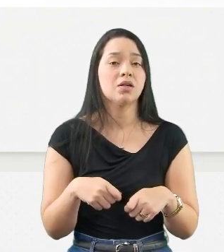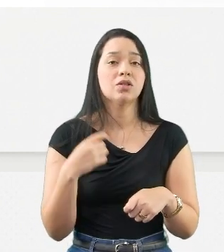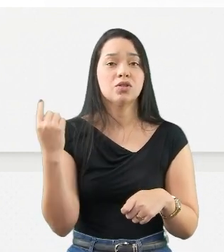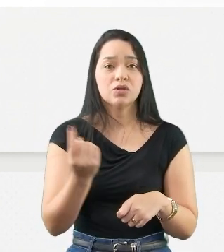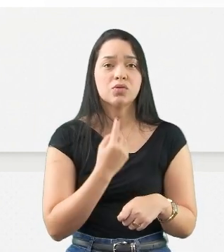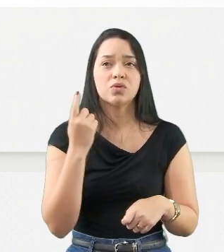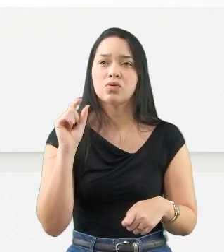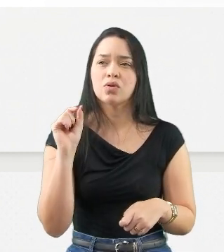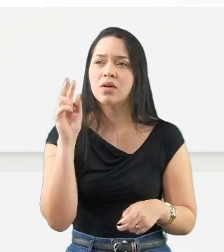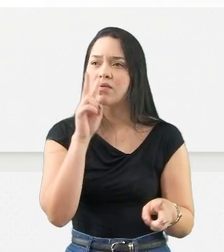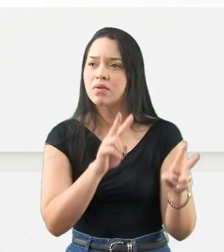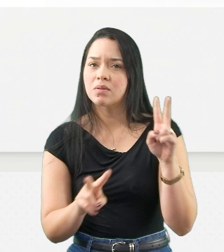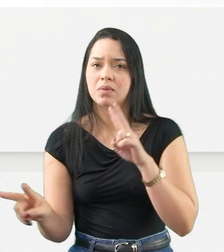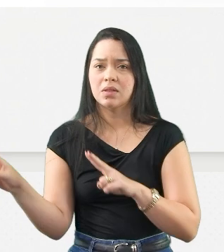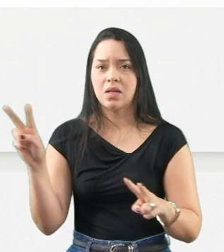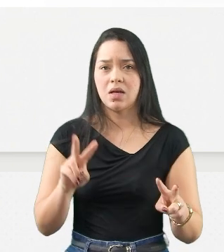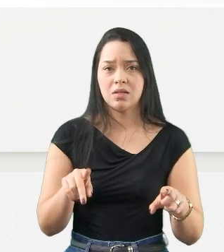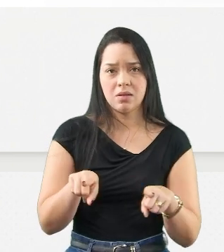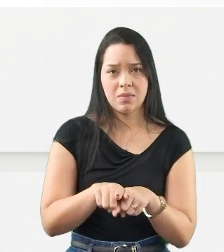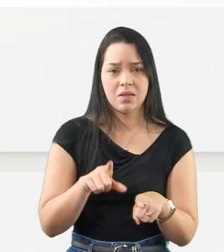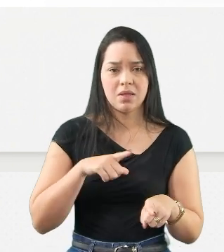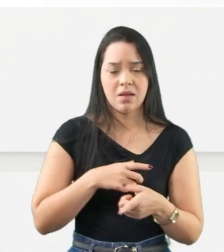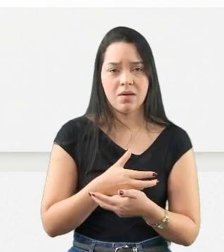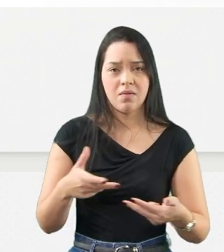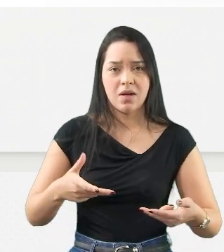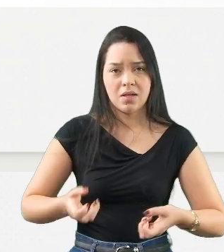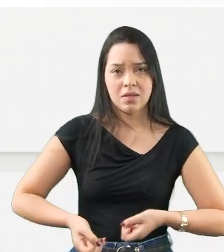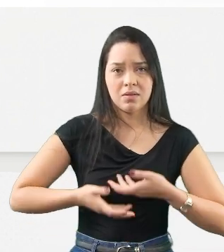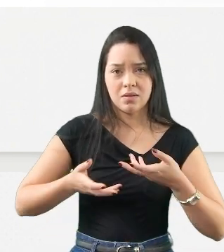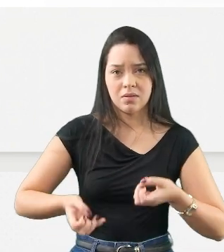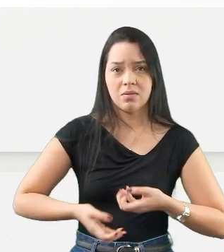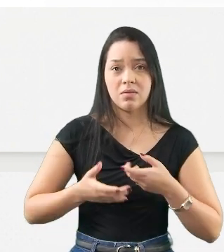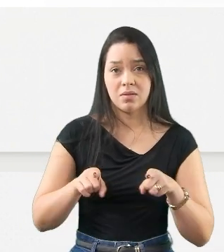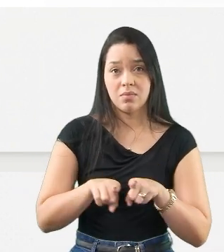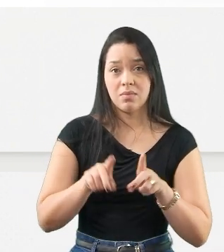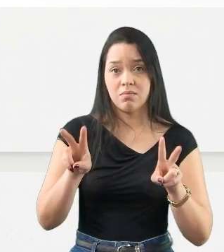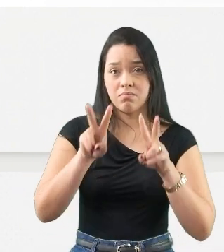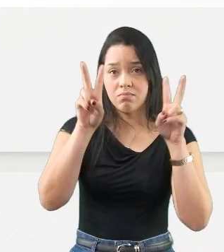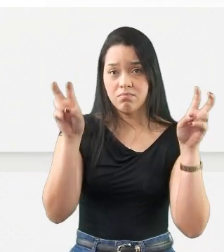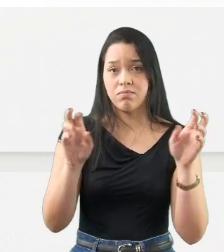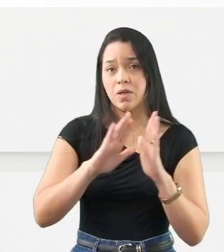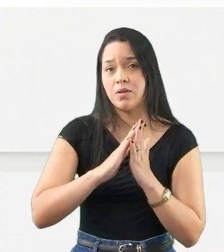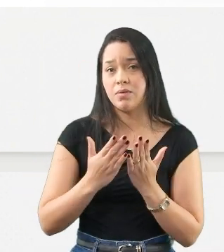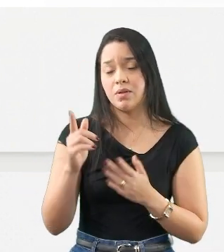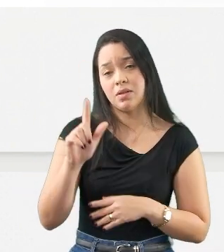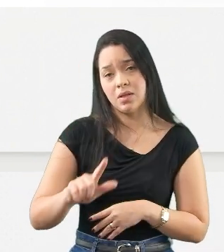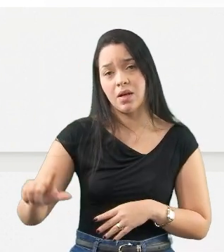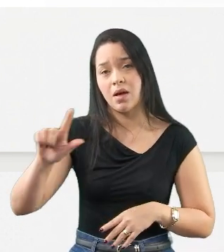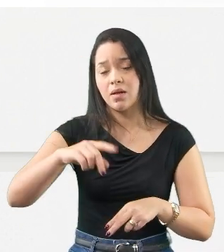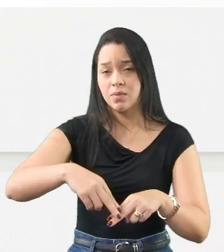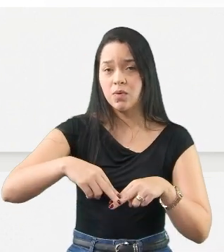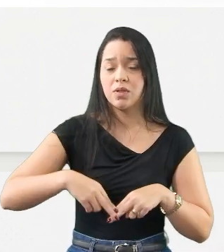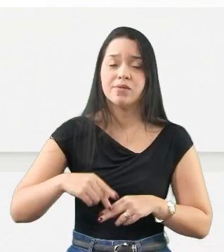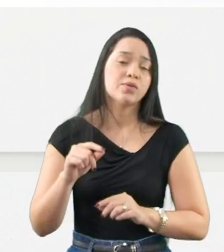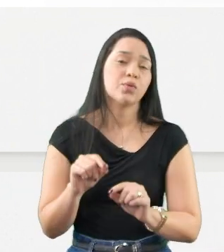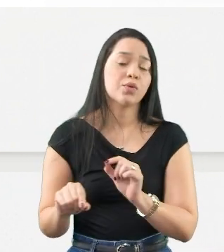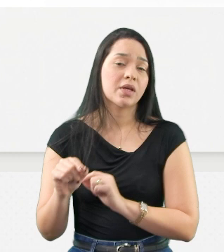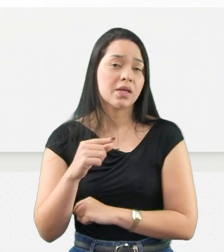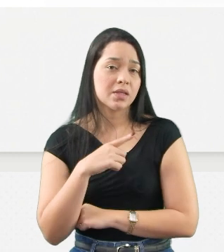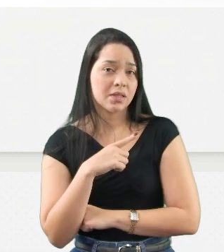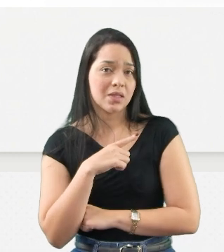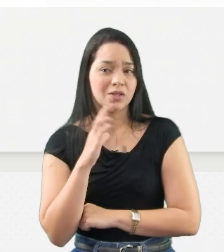dar visibilidade a essas expressões que são abordadas pelas obras literárias. E é por isso que quando a gente pega